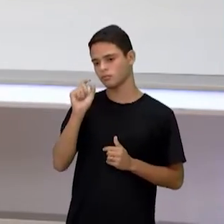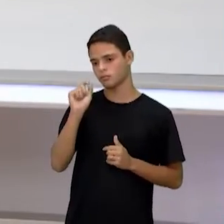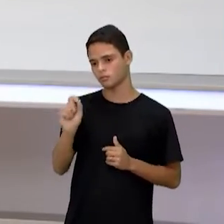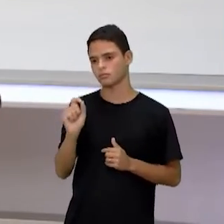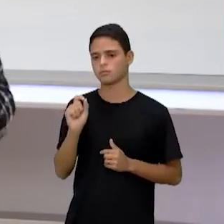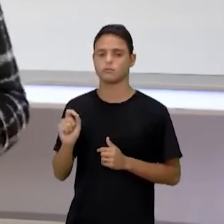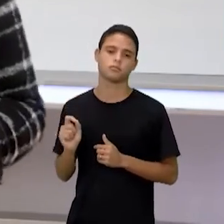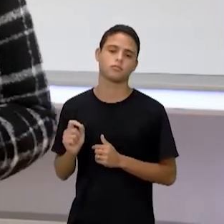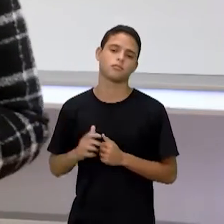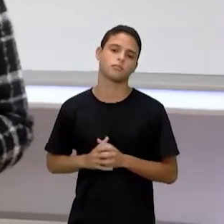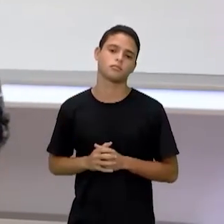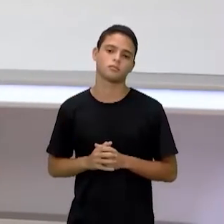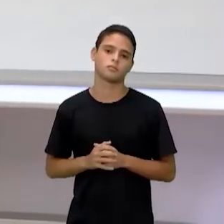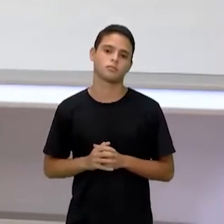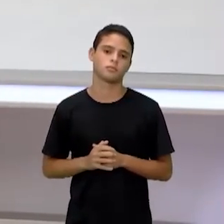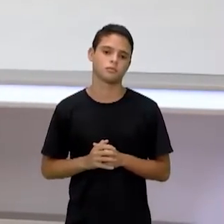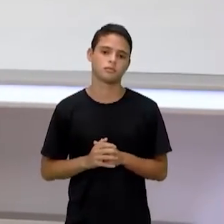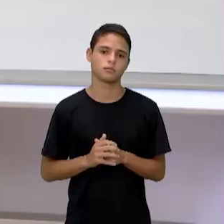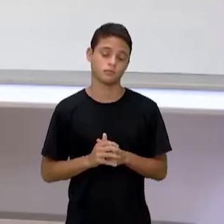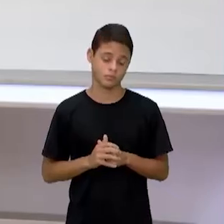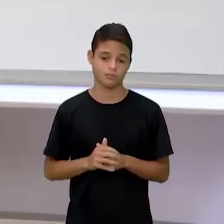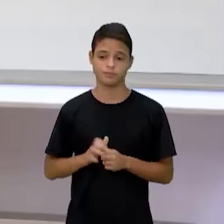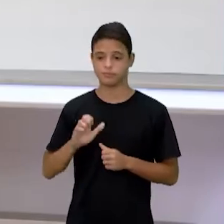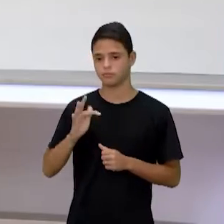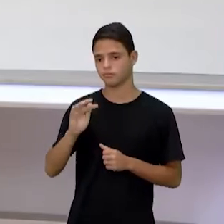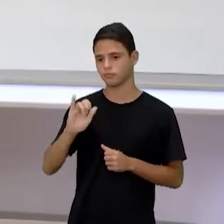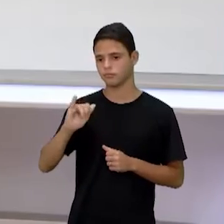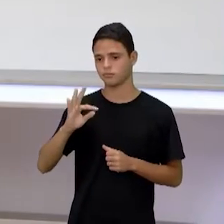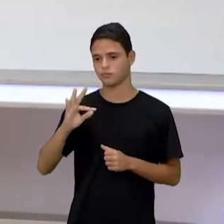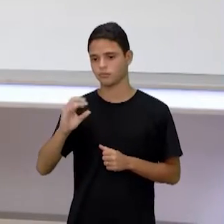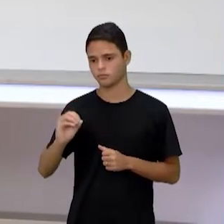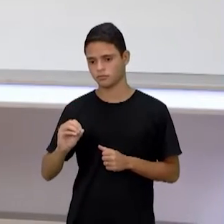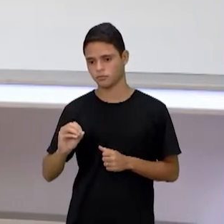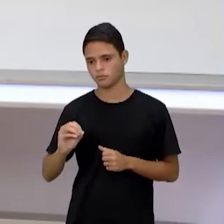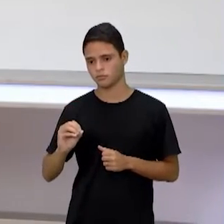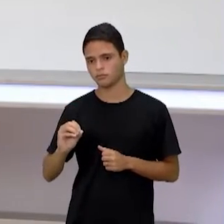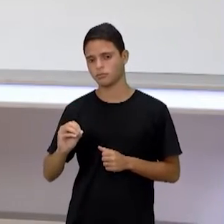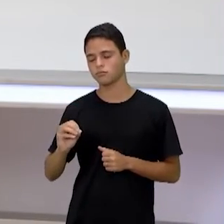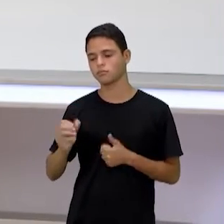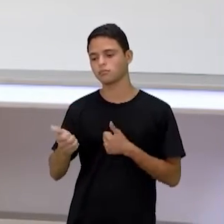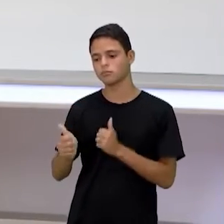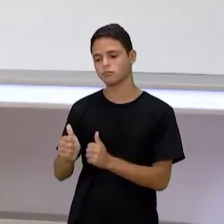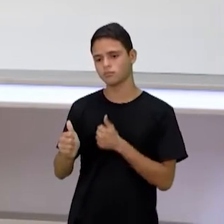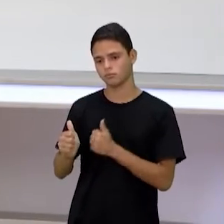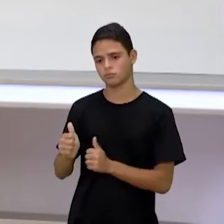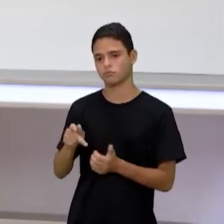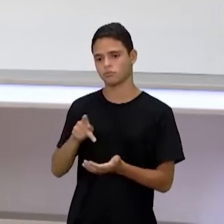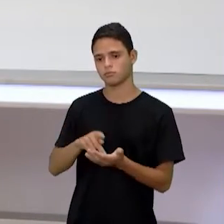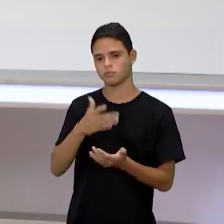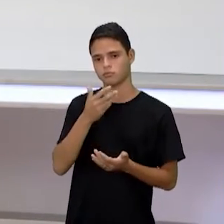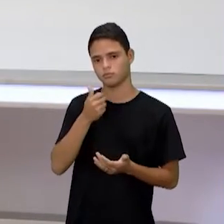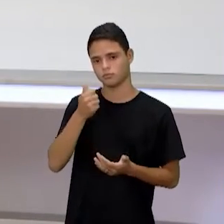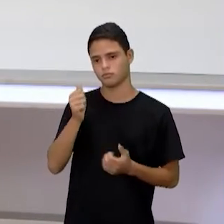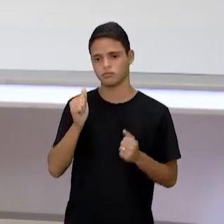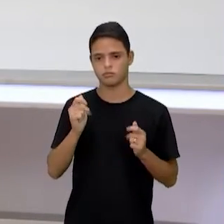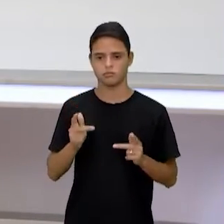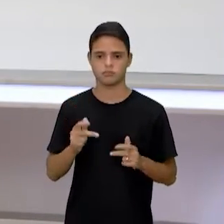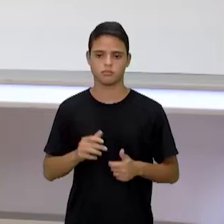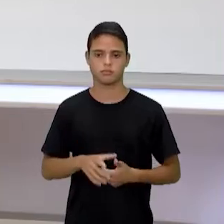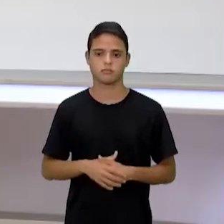grande no teatro de efeito de verossimilhança, ou seja, né, quanto mais próximo da realidade, melhor,